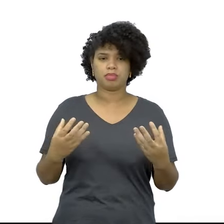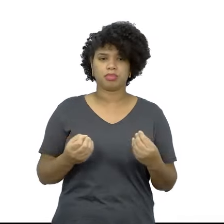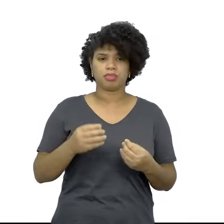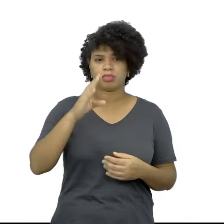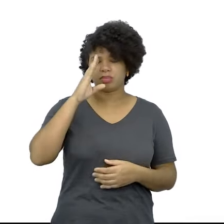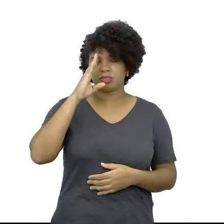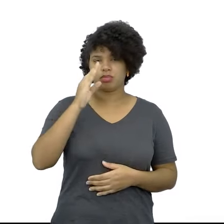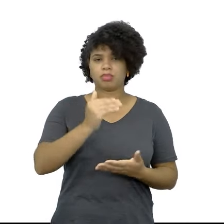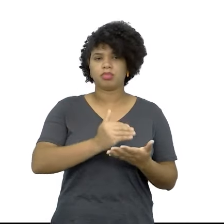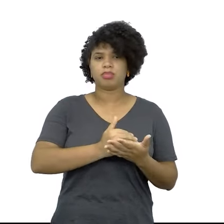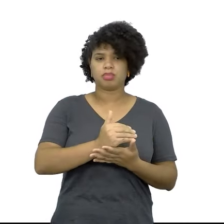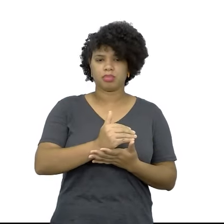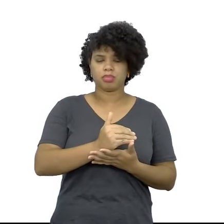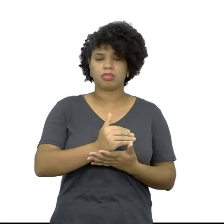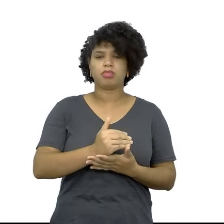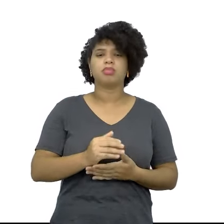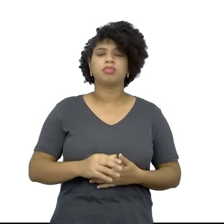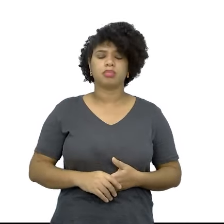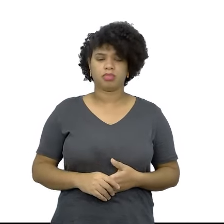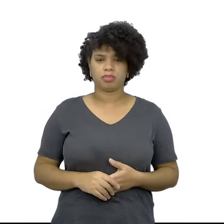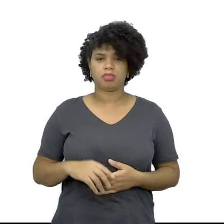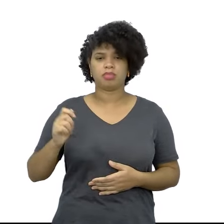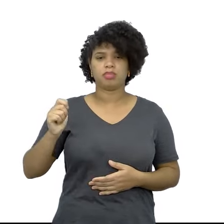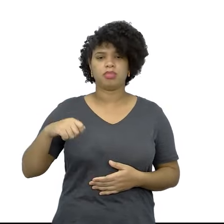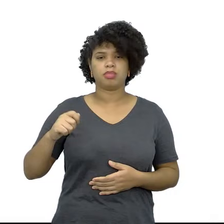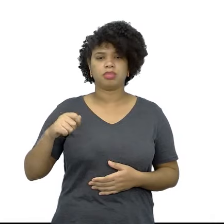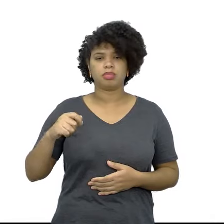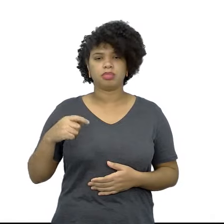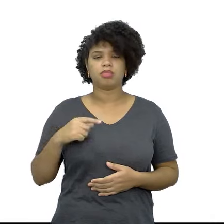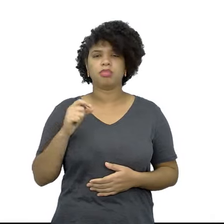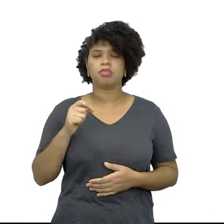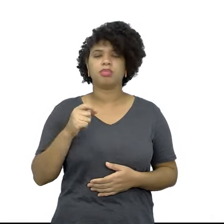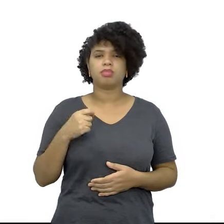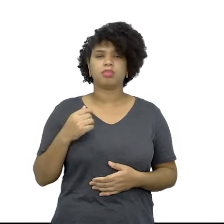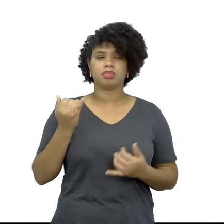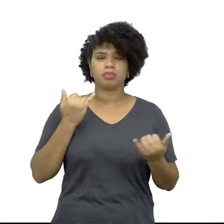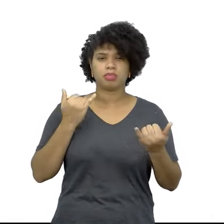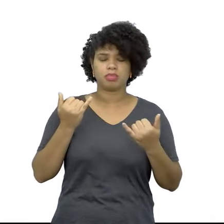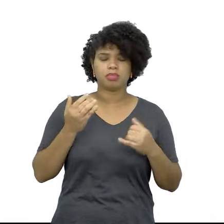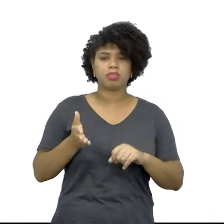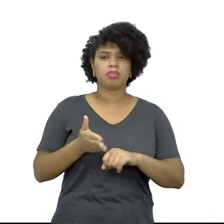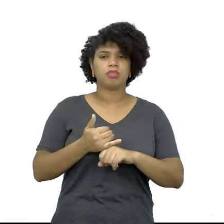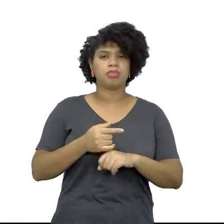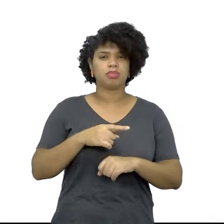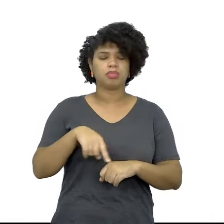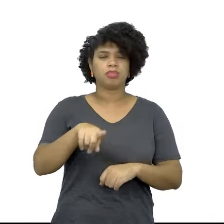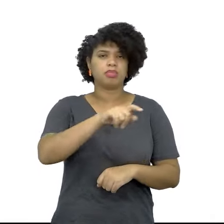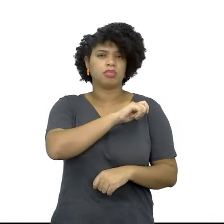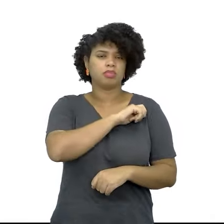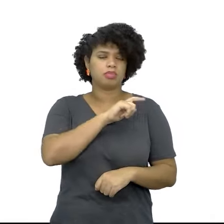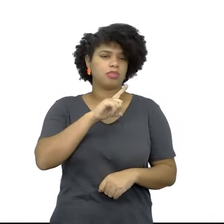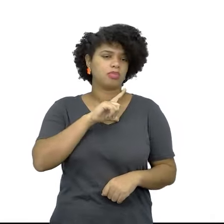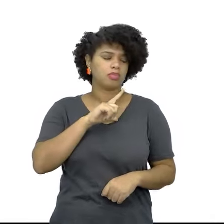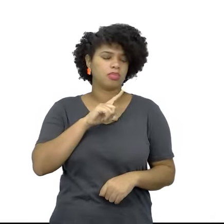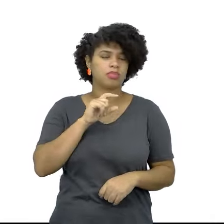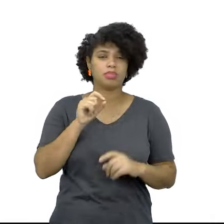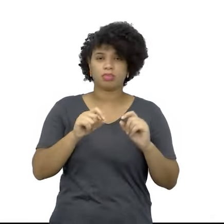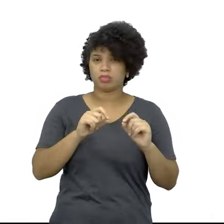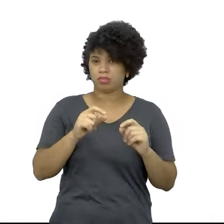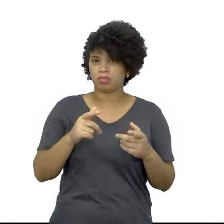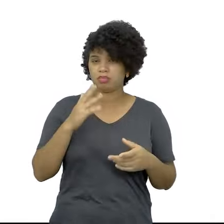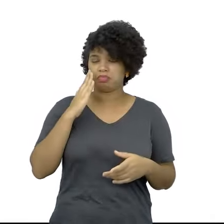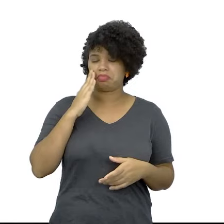principalmente as do início da sequência, elas possibilitam o levantamento de conhecimento prévio dos nossos estudantes com relação a